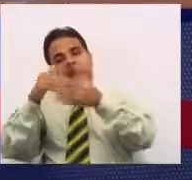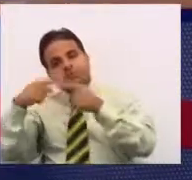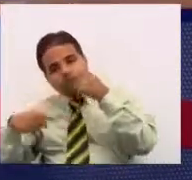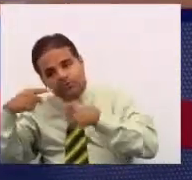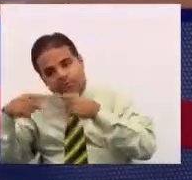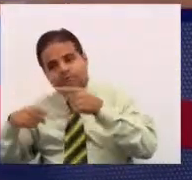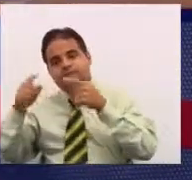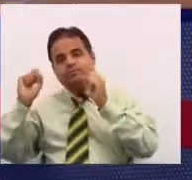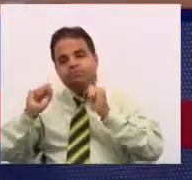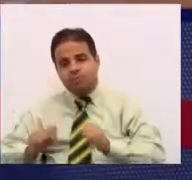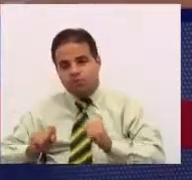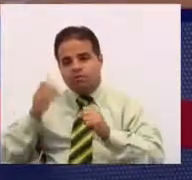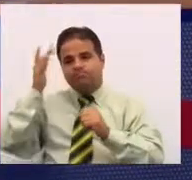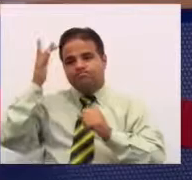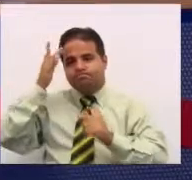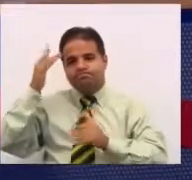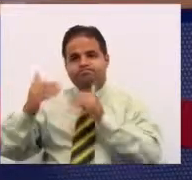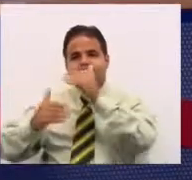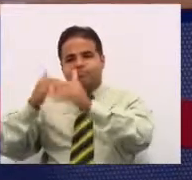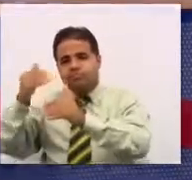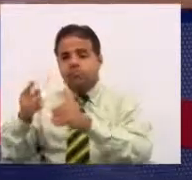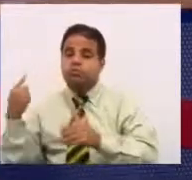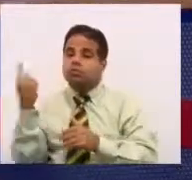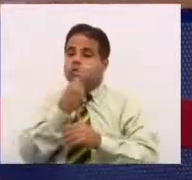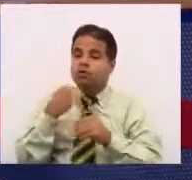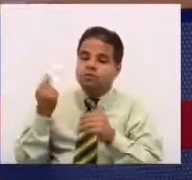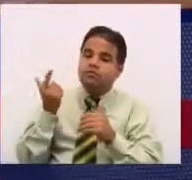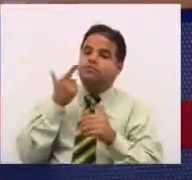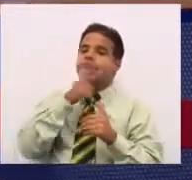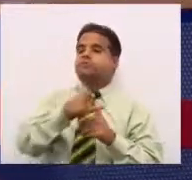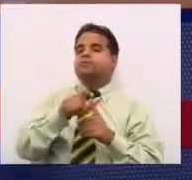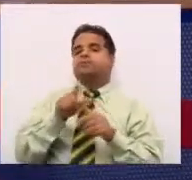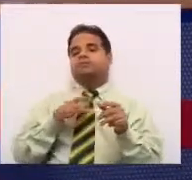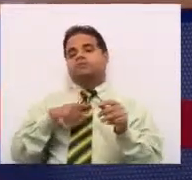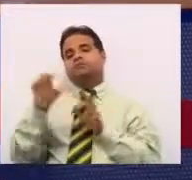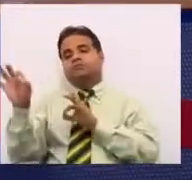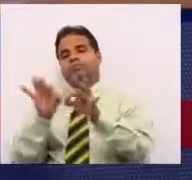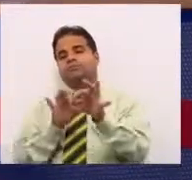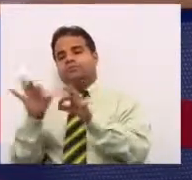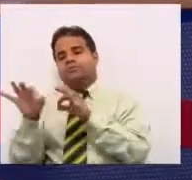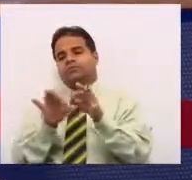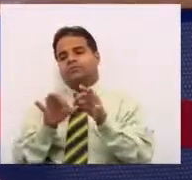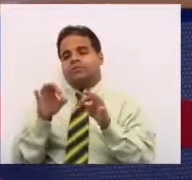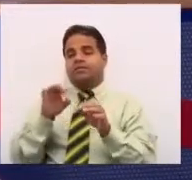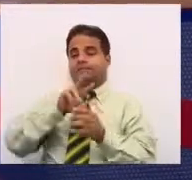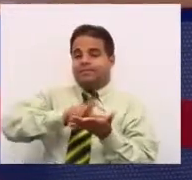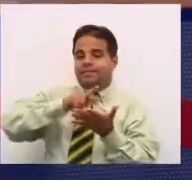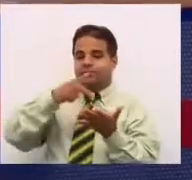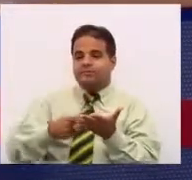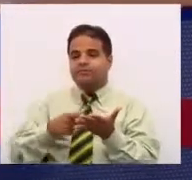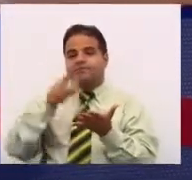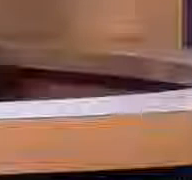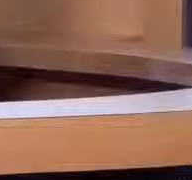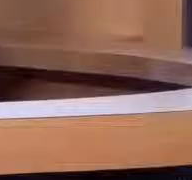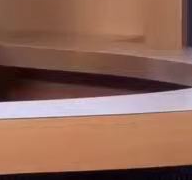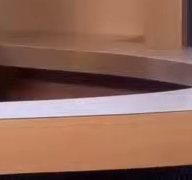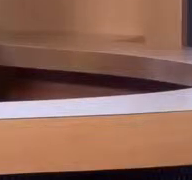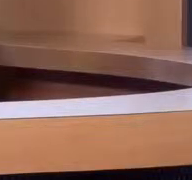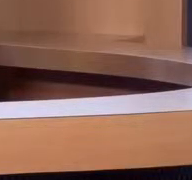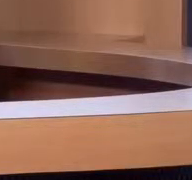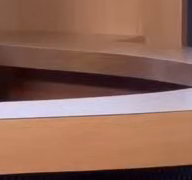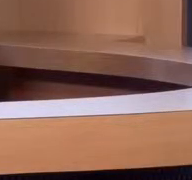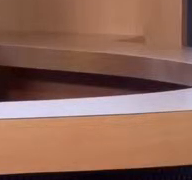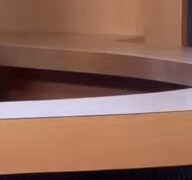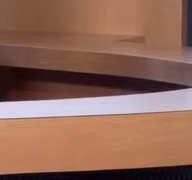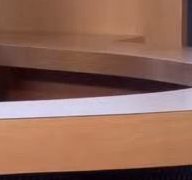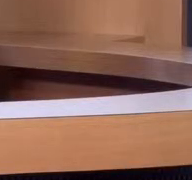ser amadurecido e que a gente consiga ter um projeto que traduza a realidade e as necessidades da nossa cidade. Depois